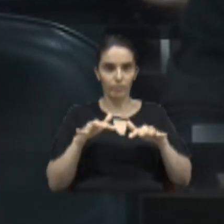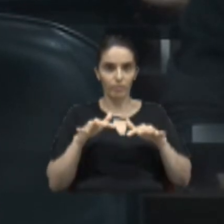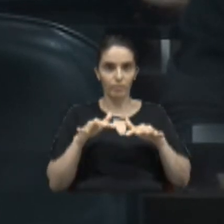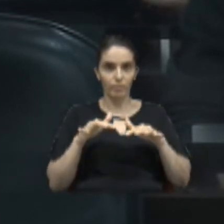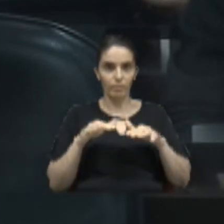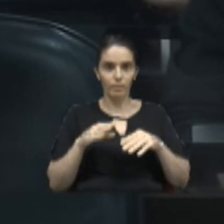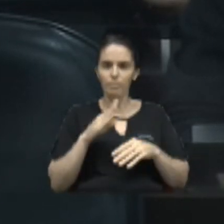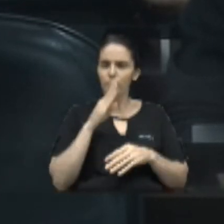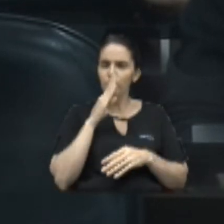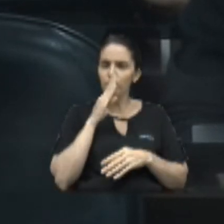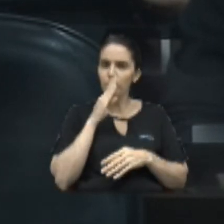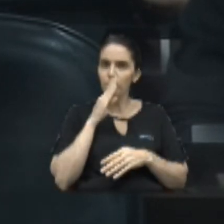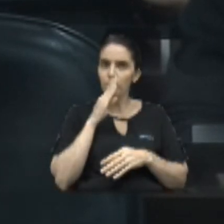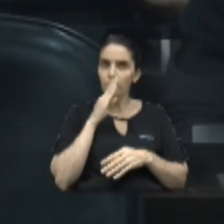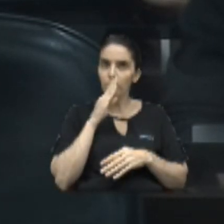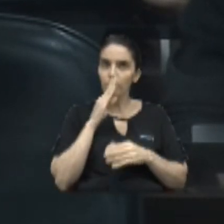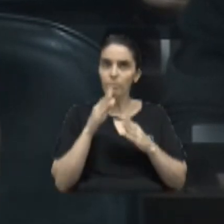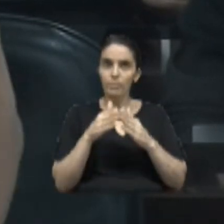de silêncio, por favor.